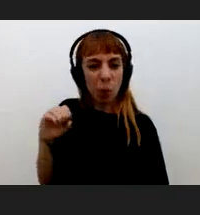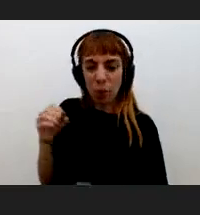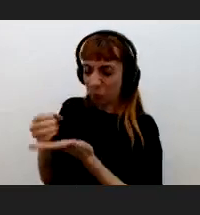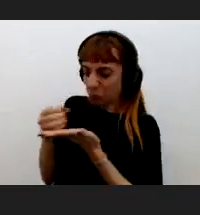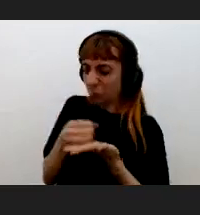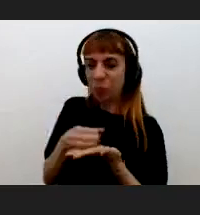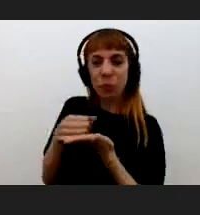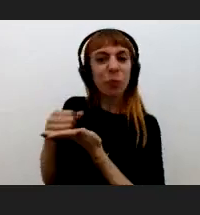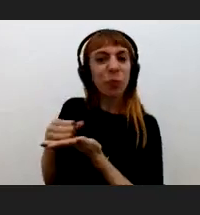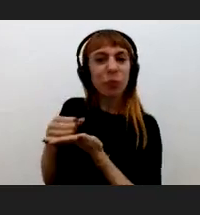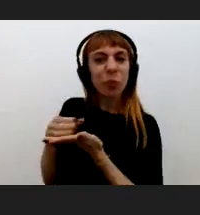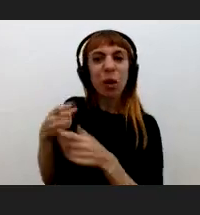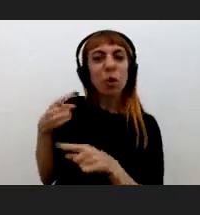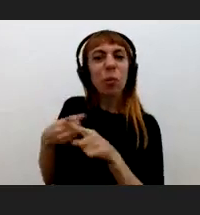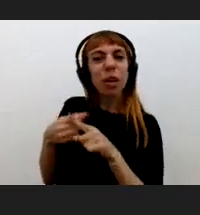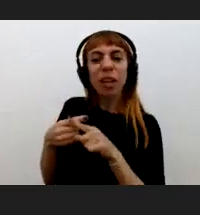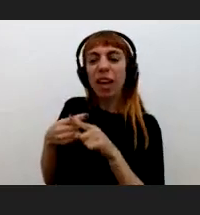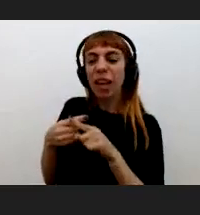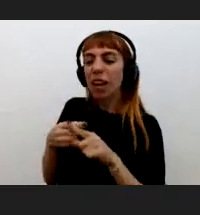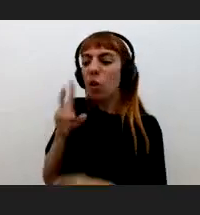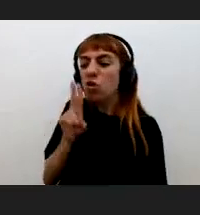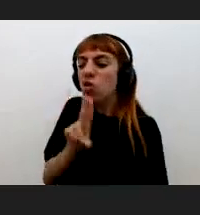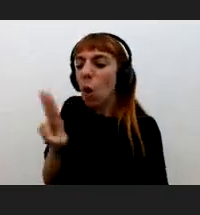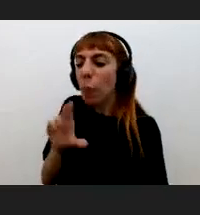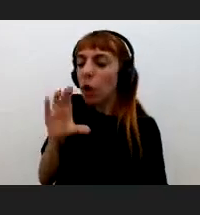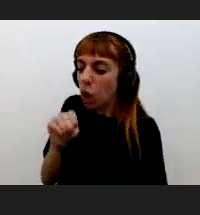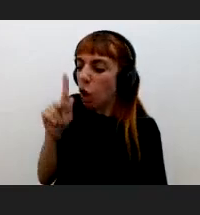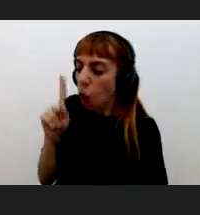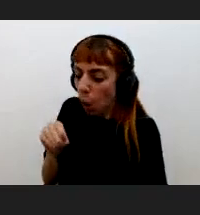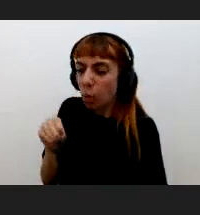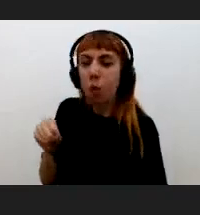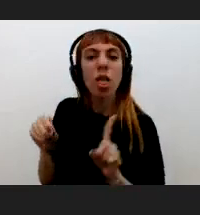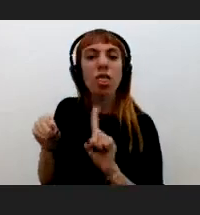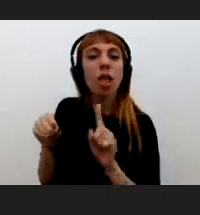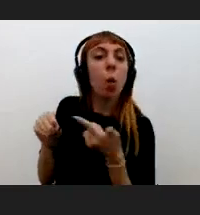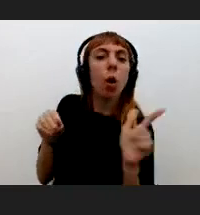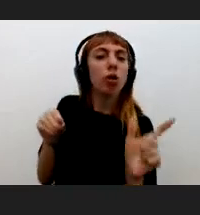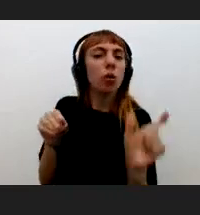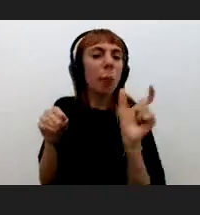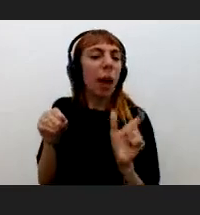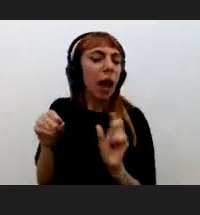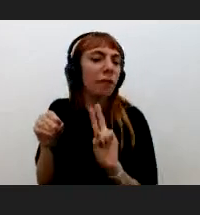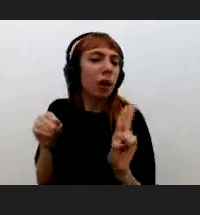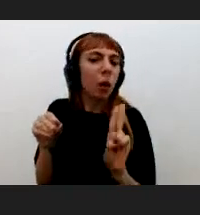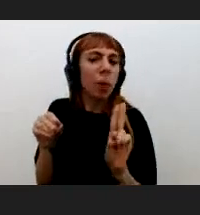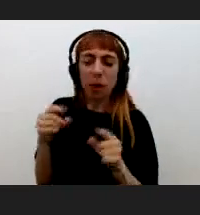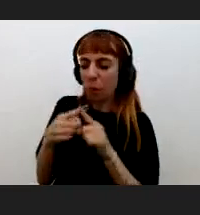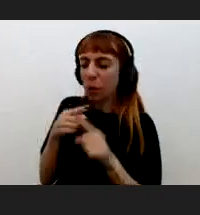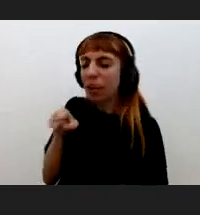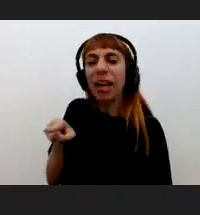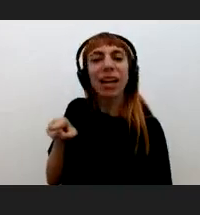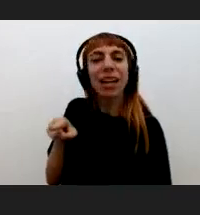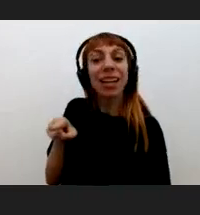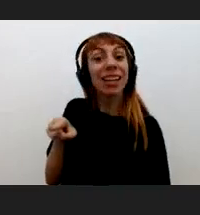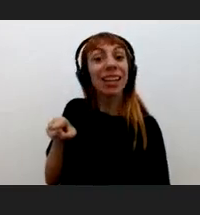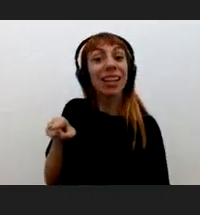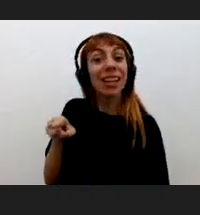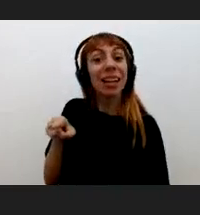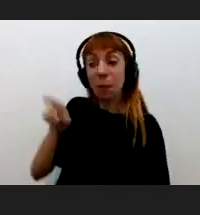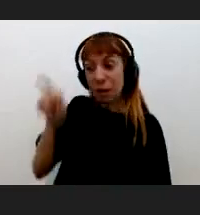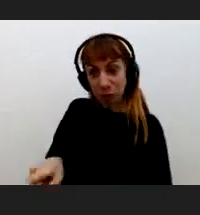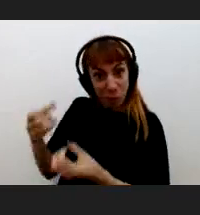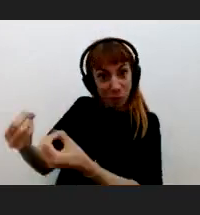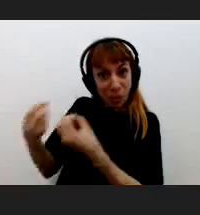copo e não de outra coisa? E assim sendo, como que eu fui aprendendo ao longo da vida qual que